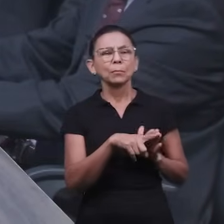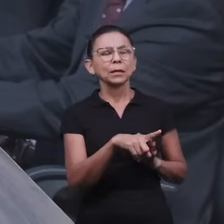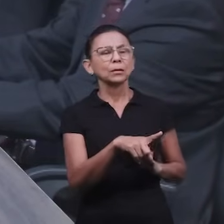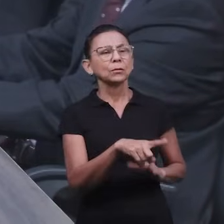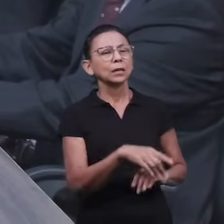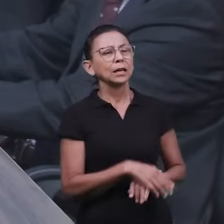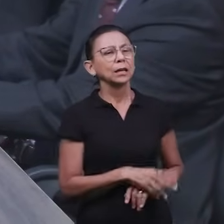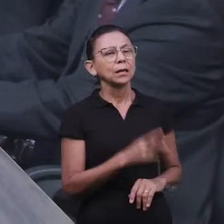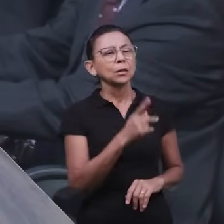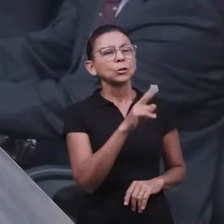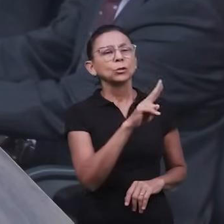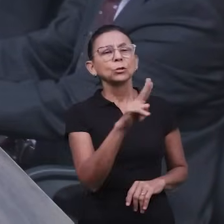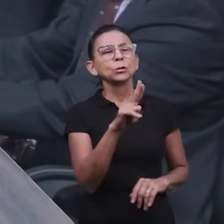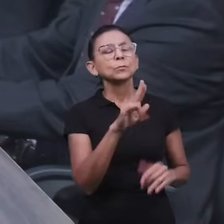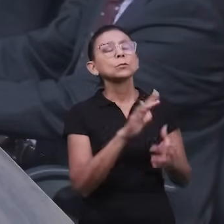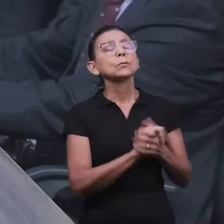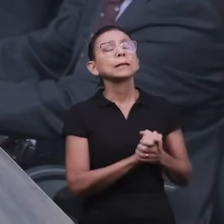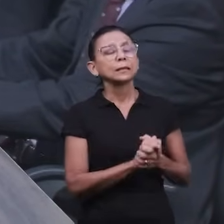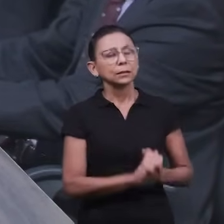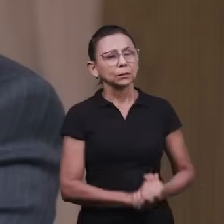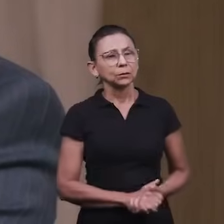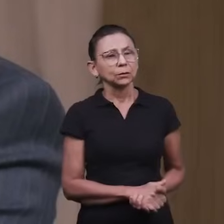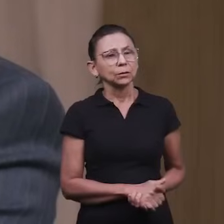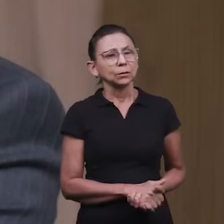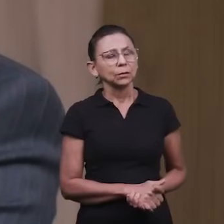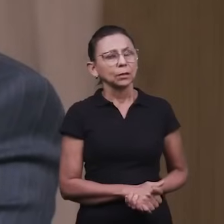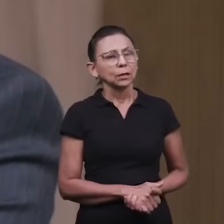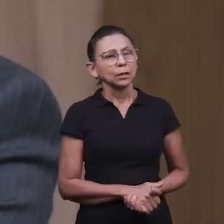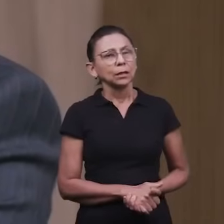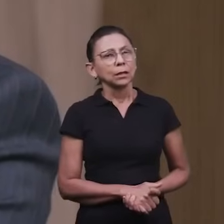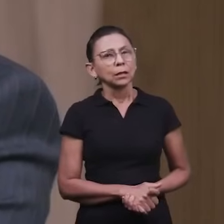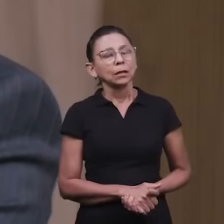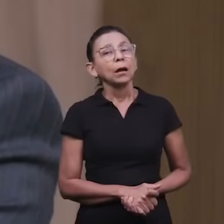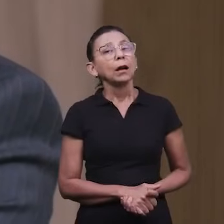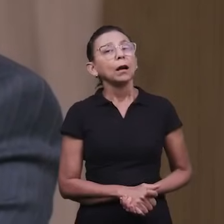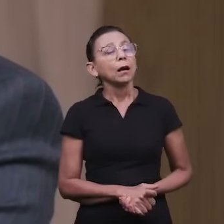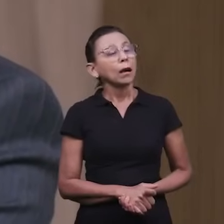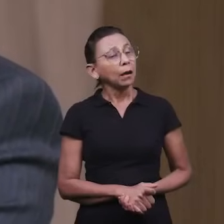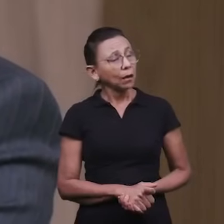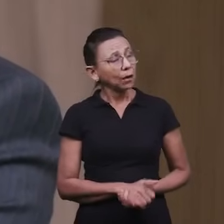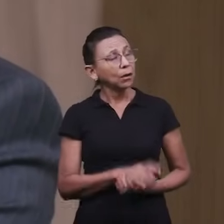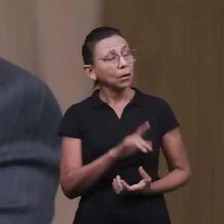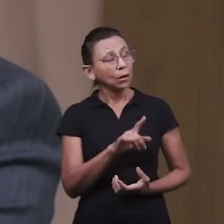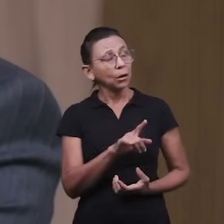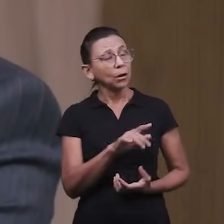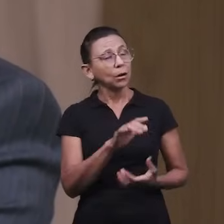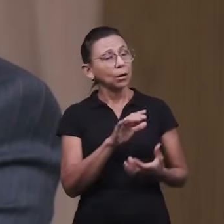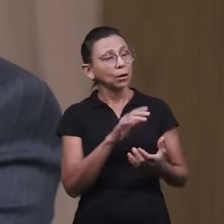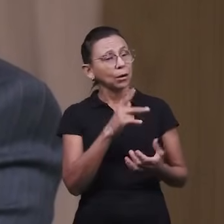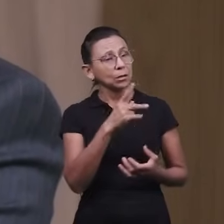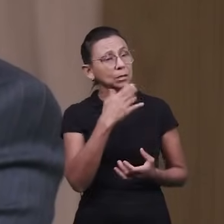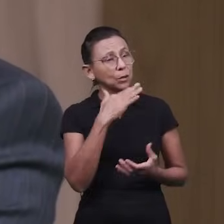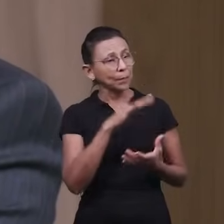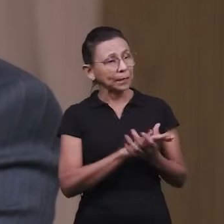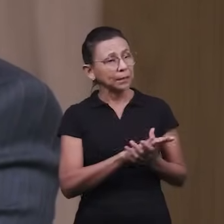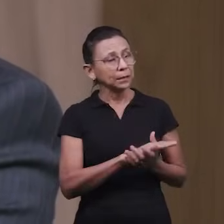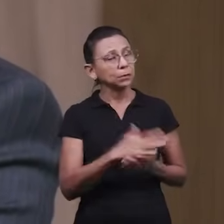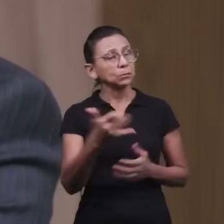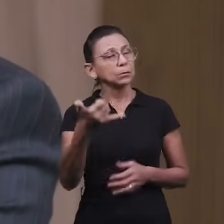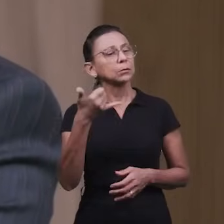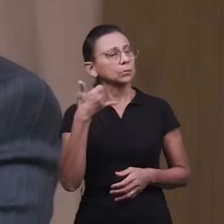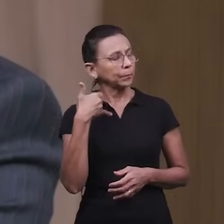seu esposo é tal? Aí ela falou, sim. Aí eu falei assim, olha, ele acabou de ligar para cá. Acabou de ligar para